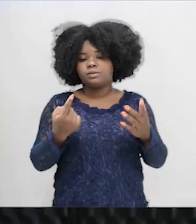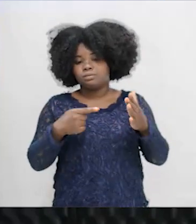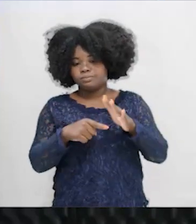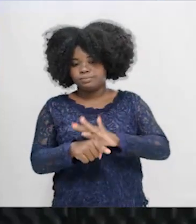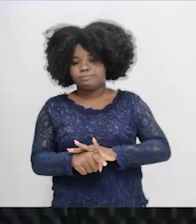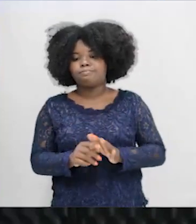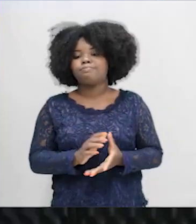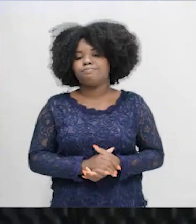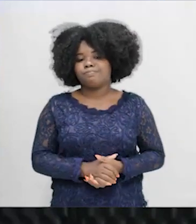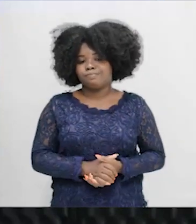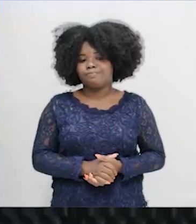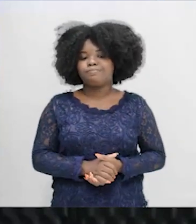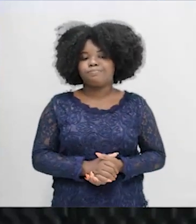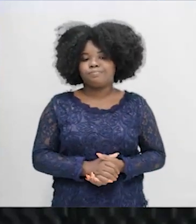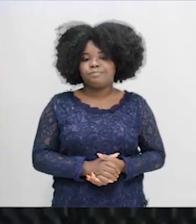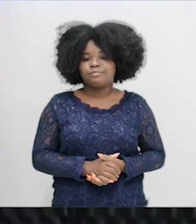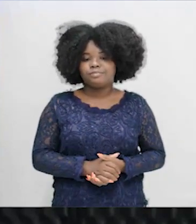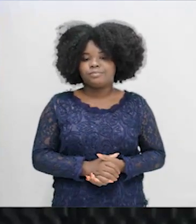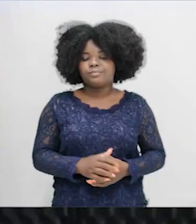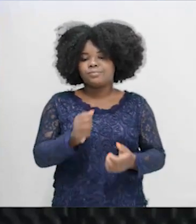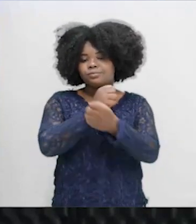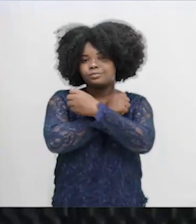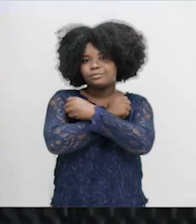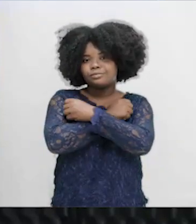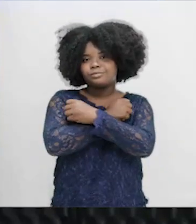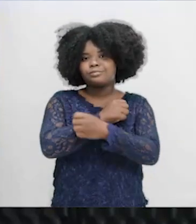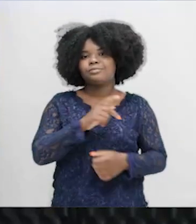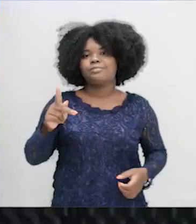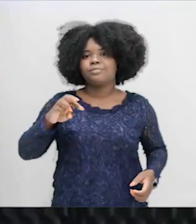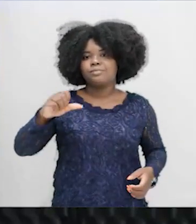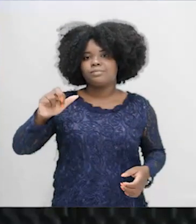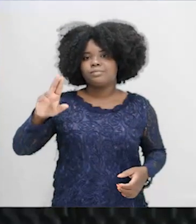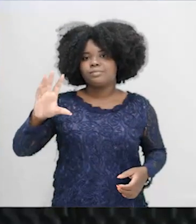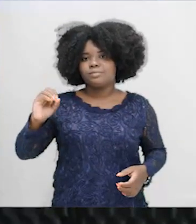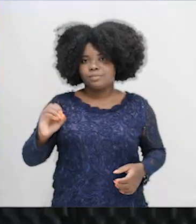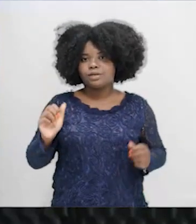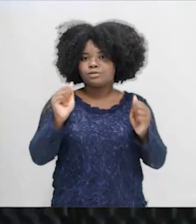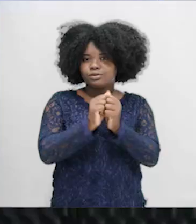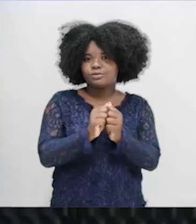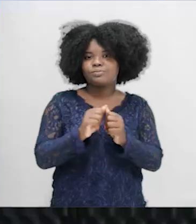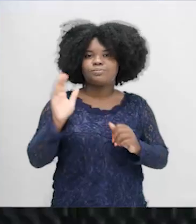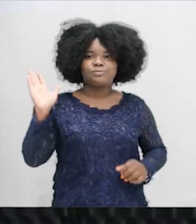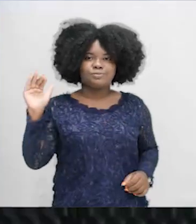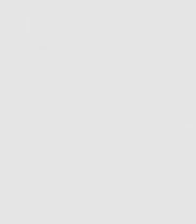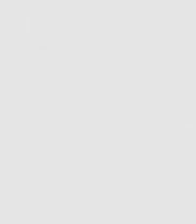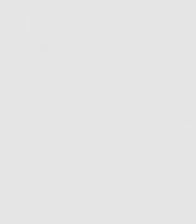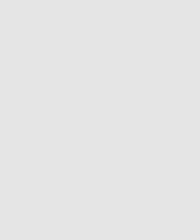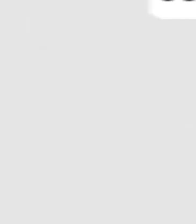né? E poderia virar filme perfeitamente. Um abraço, professor Marcos Domingos com vocês aqui. Fui!